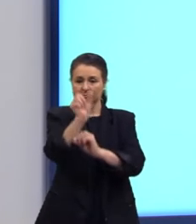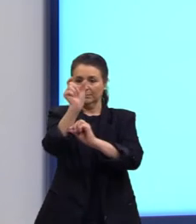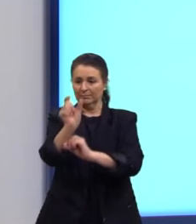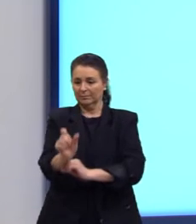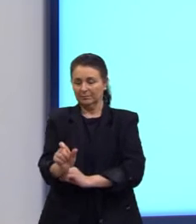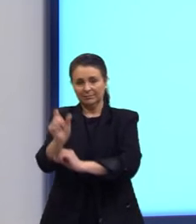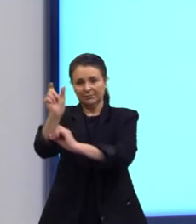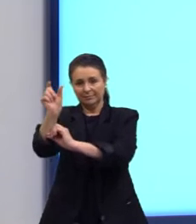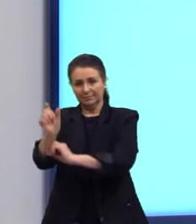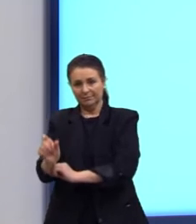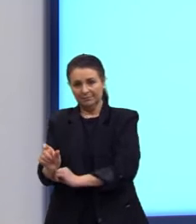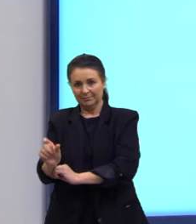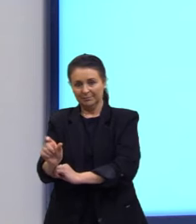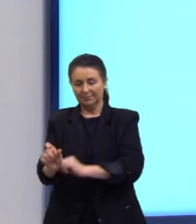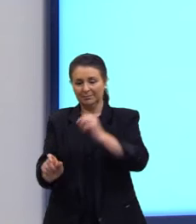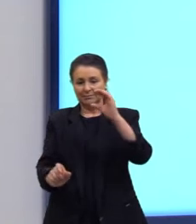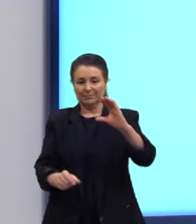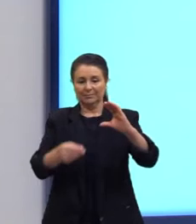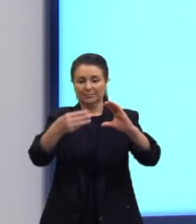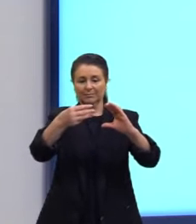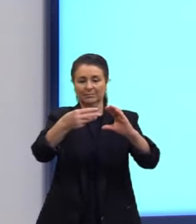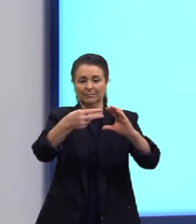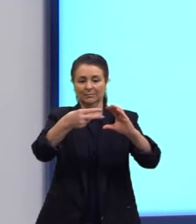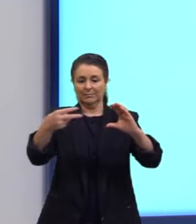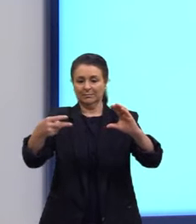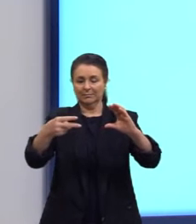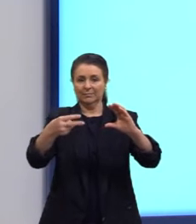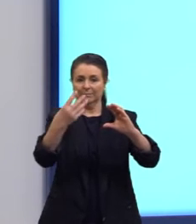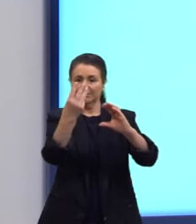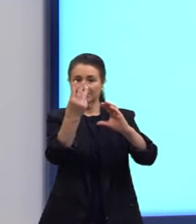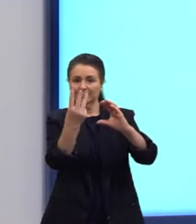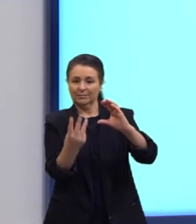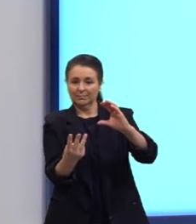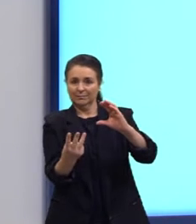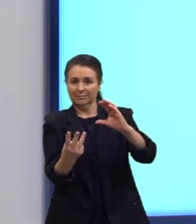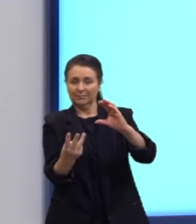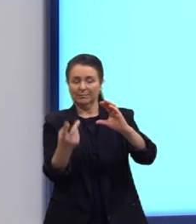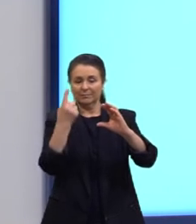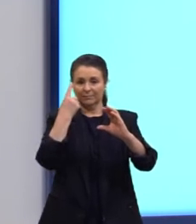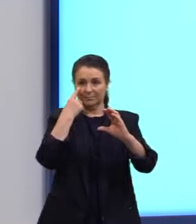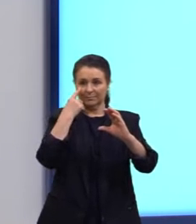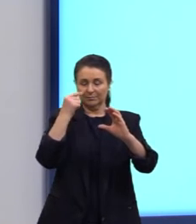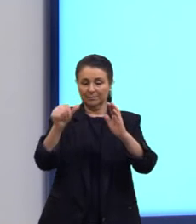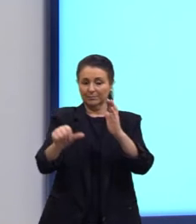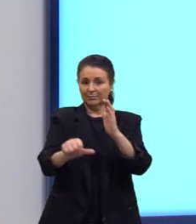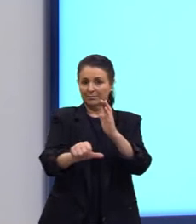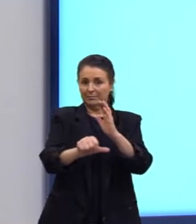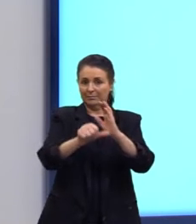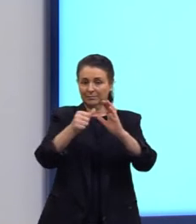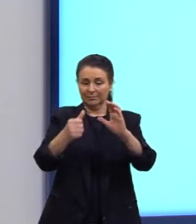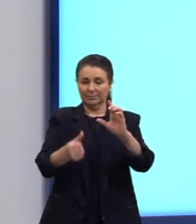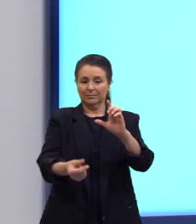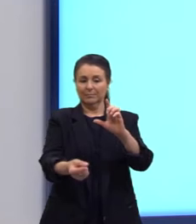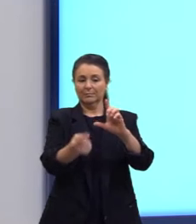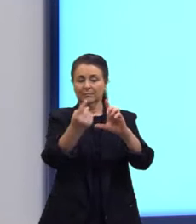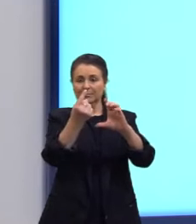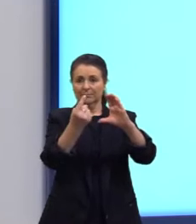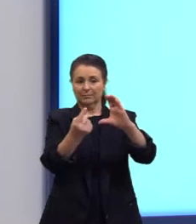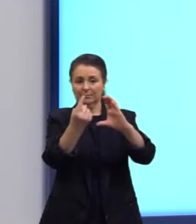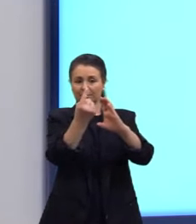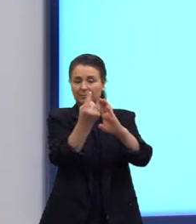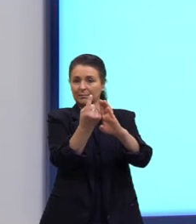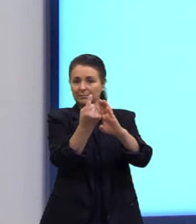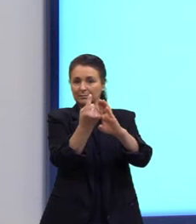temos alguns elementos observando o primeiro elemento que está localizado na primeira linha e na primeira